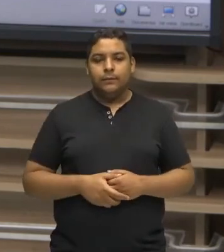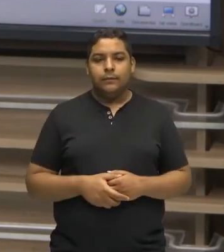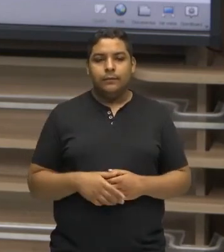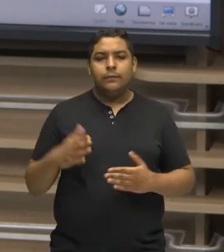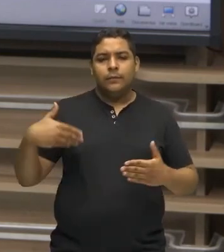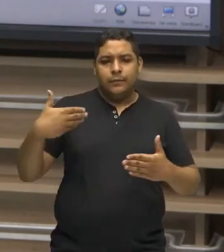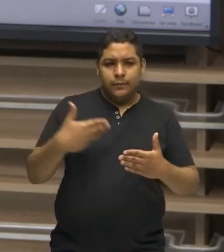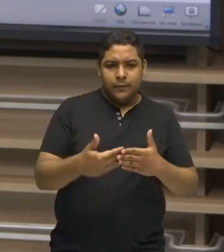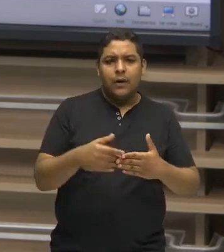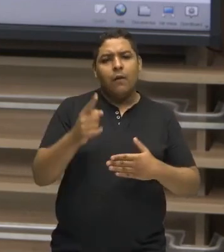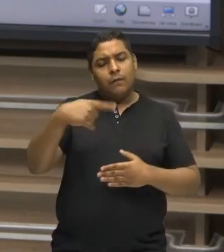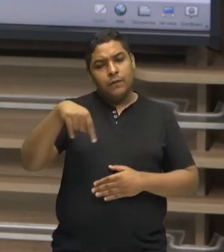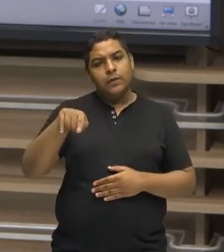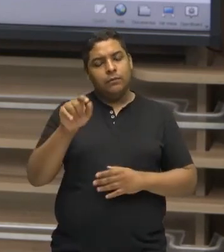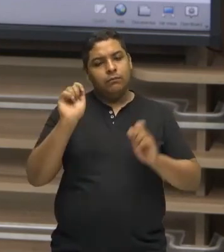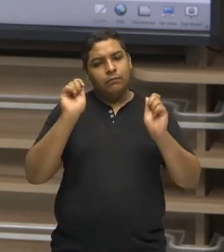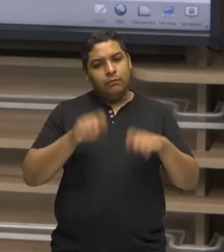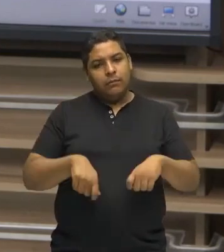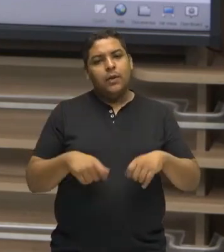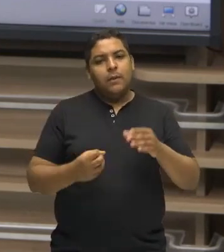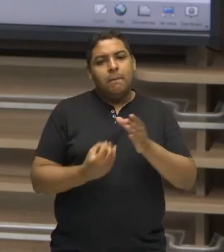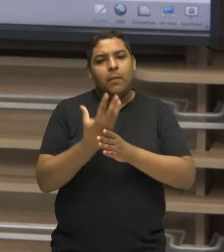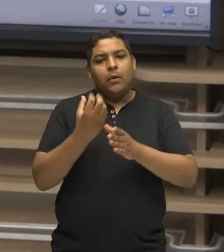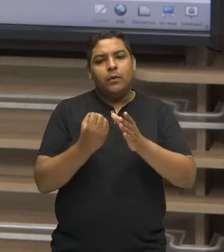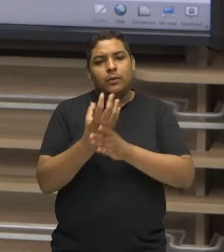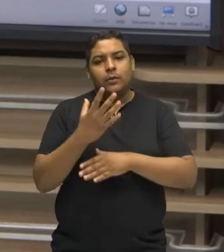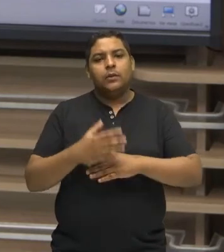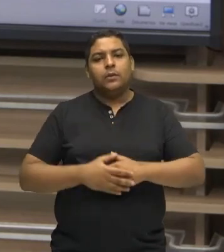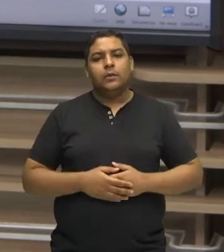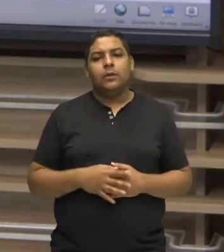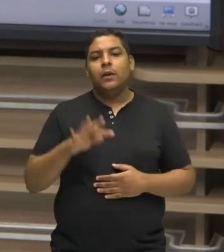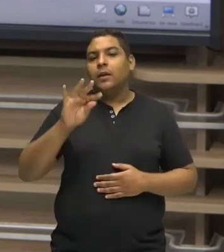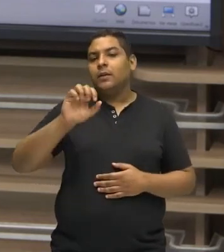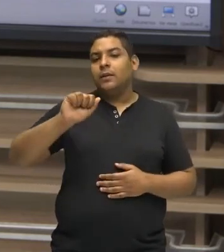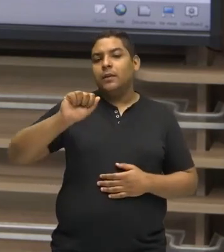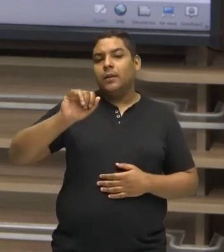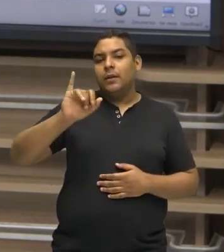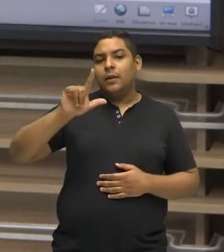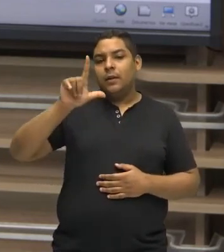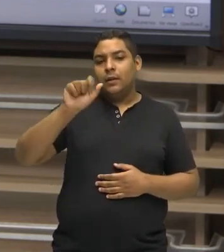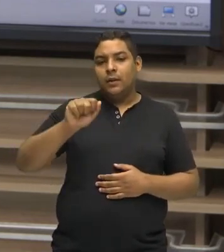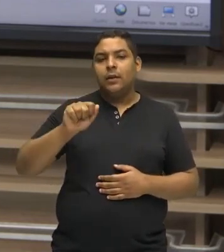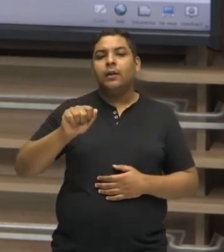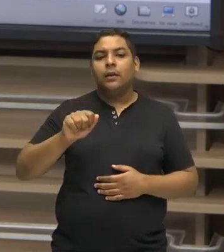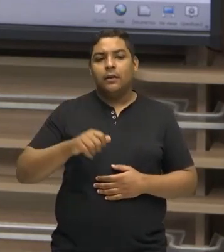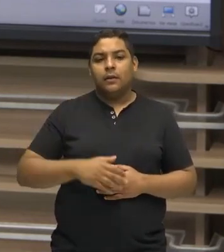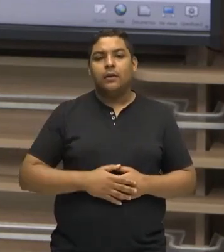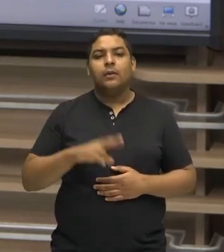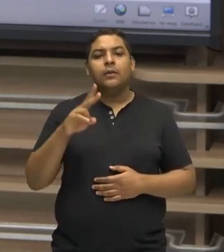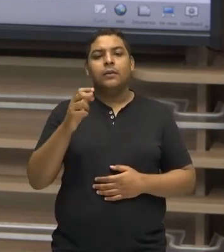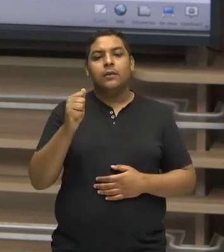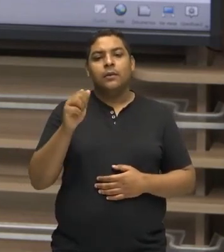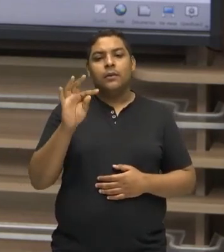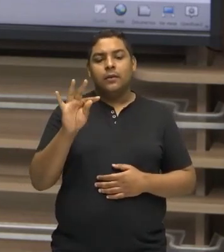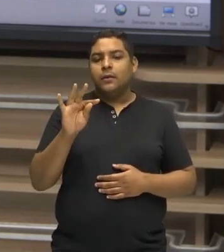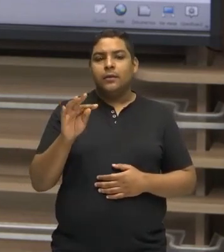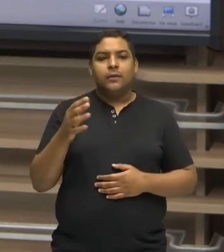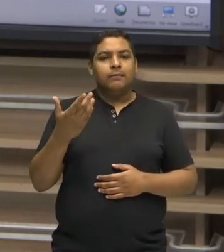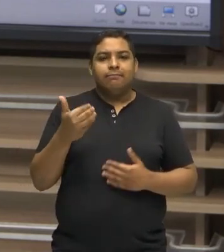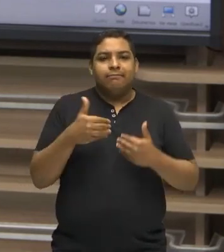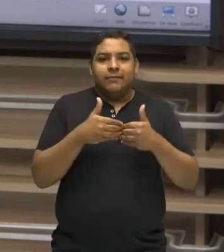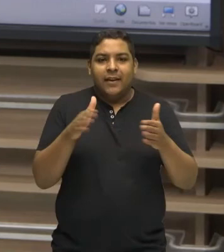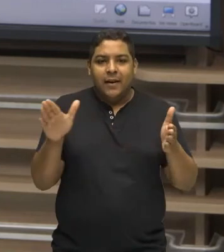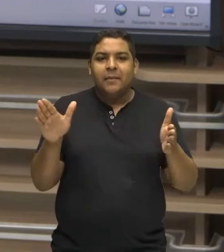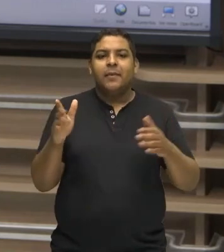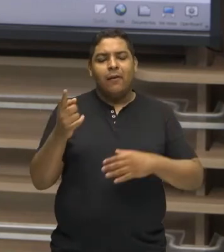vocês já podem produzir. A Tayla falou aqui que o chat não estava aberto. Então, muito bem. Vocês